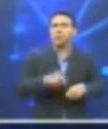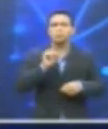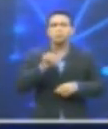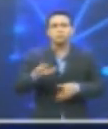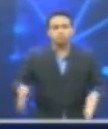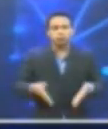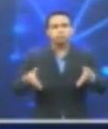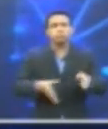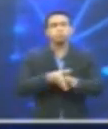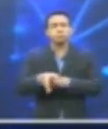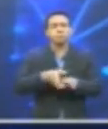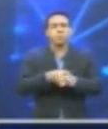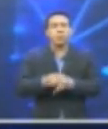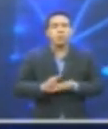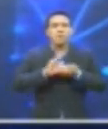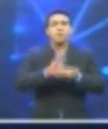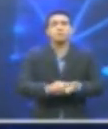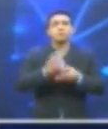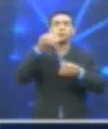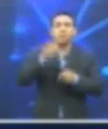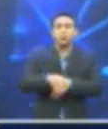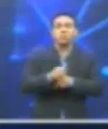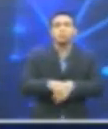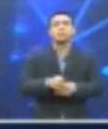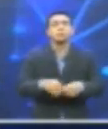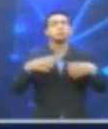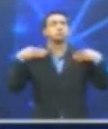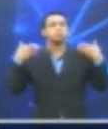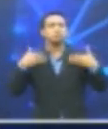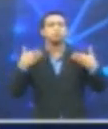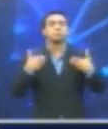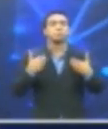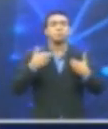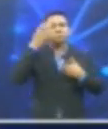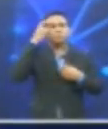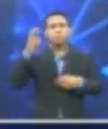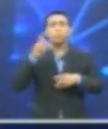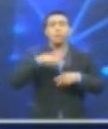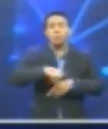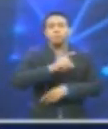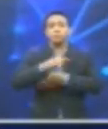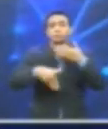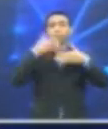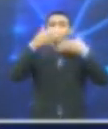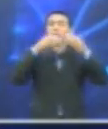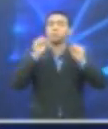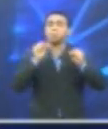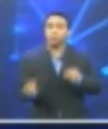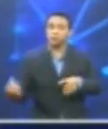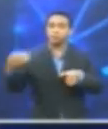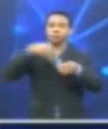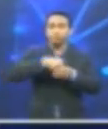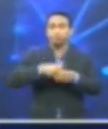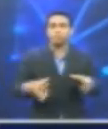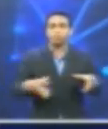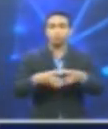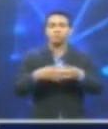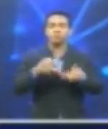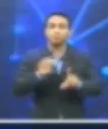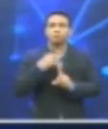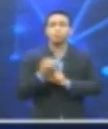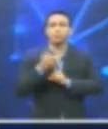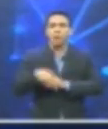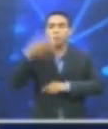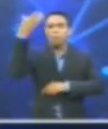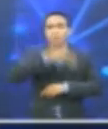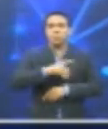com saúde, com lazer, com cultura, ele se desenvolver, para que ele possa integrar-se assim à sociedade. É uma presença, sim, que